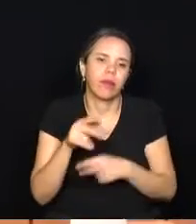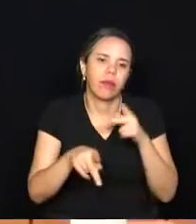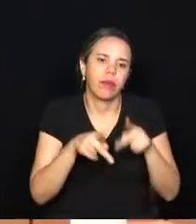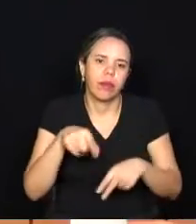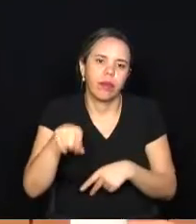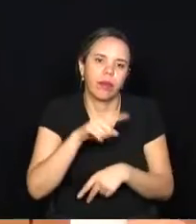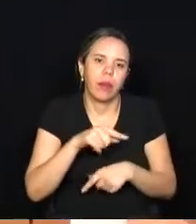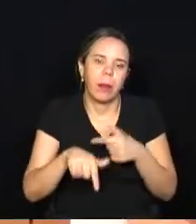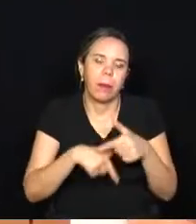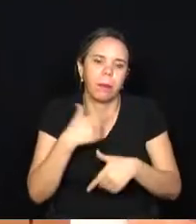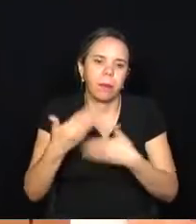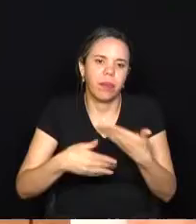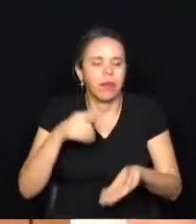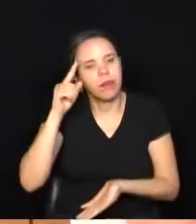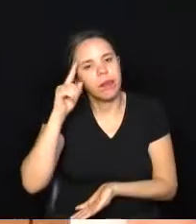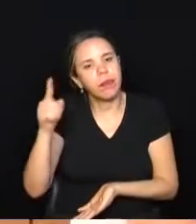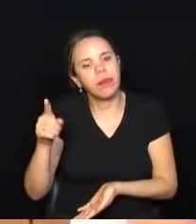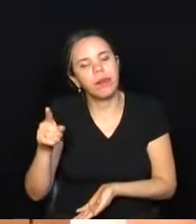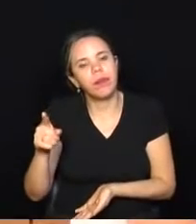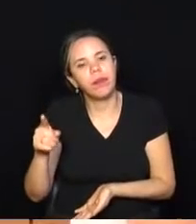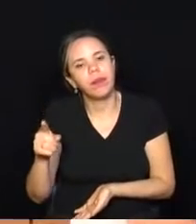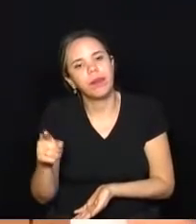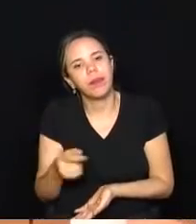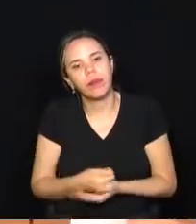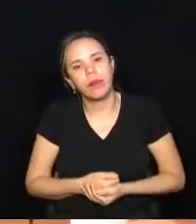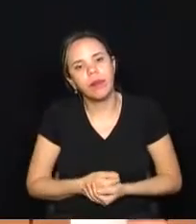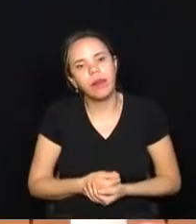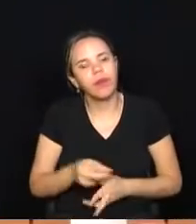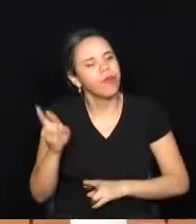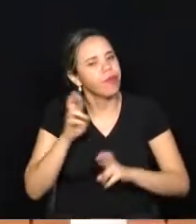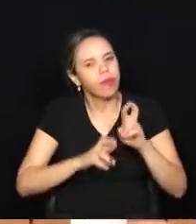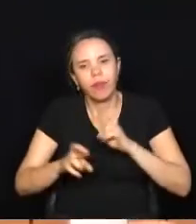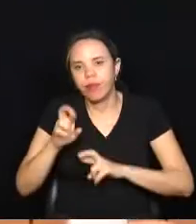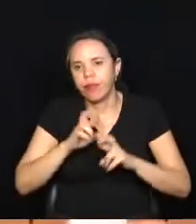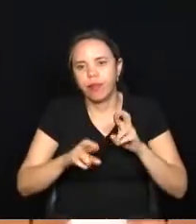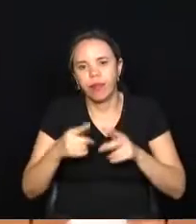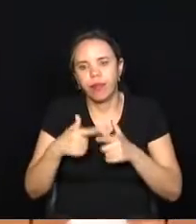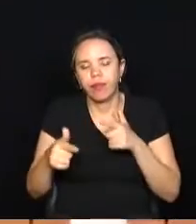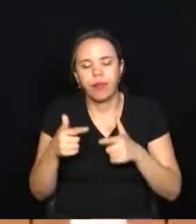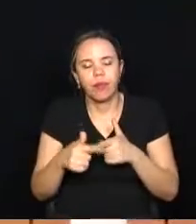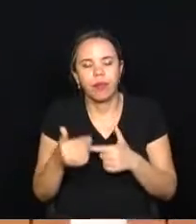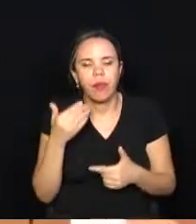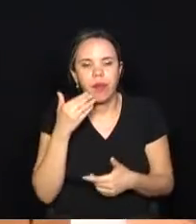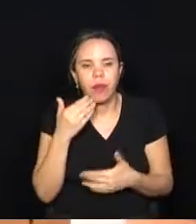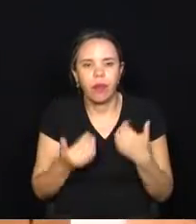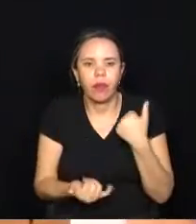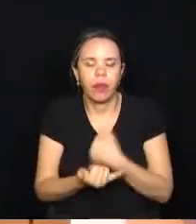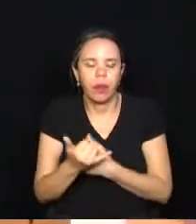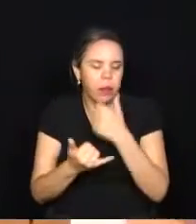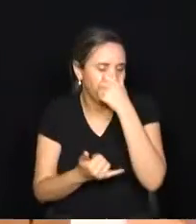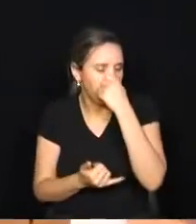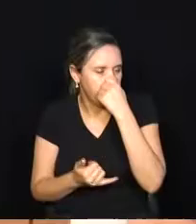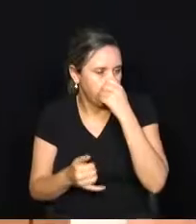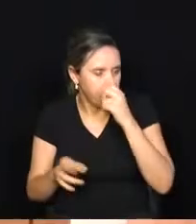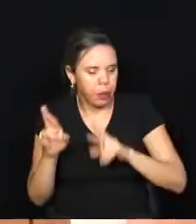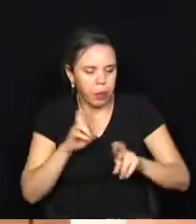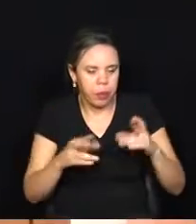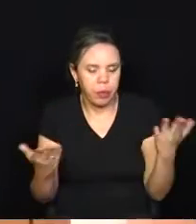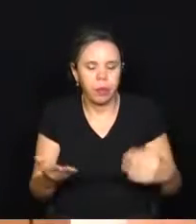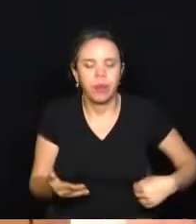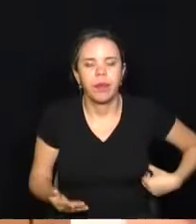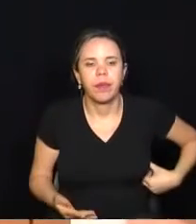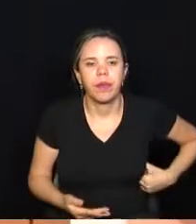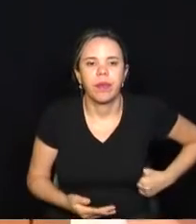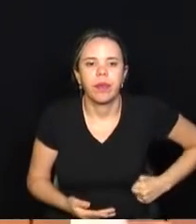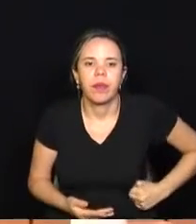pessoas estão no dia a dia, acabam não verificando essas falhas, né? Então, esse tipo de fiscalização hoje,